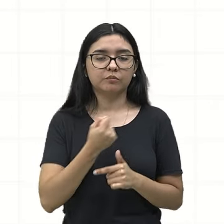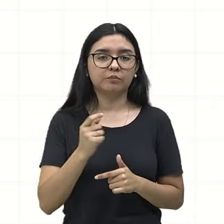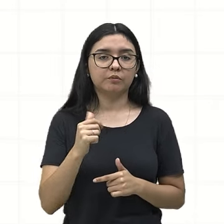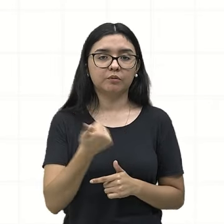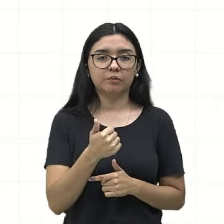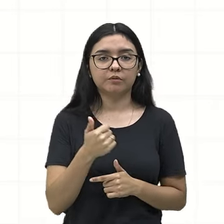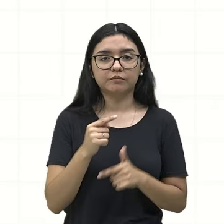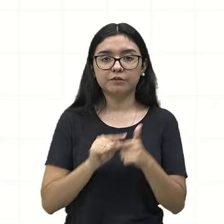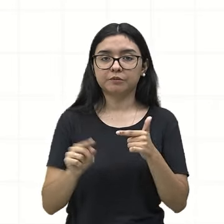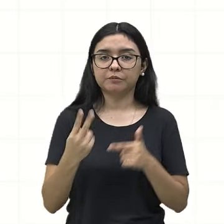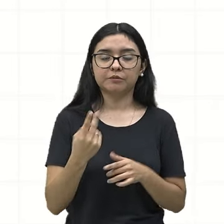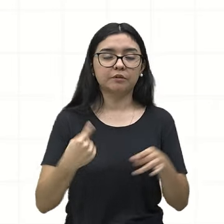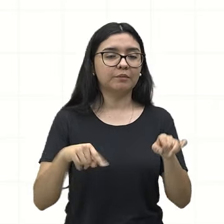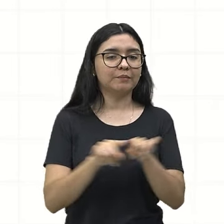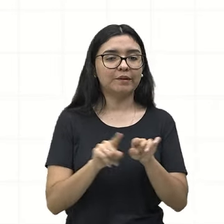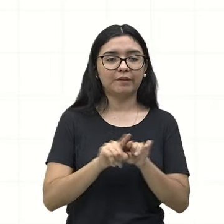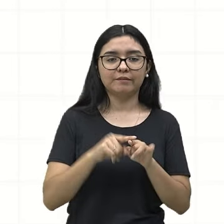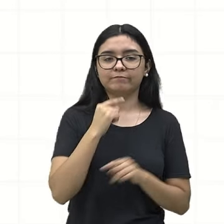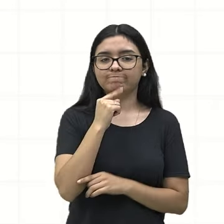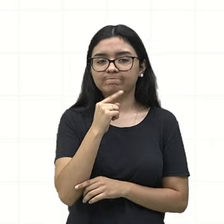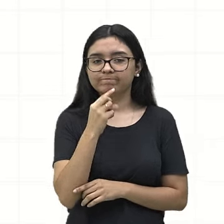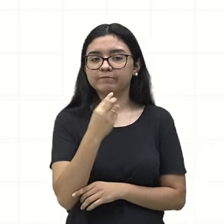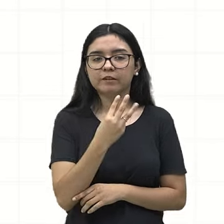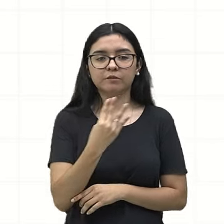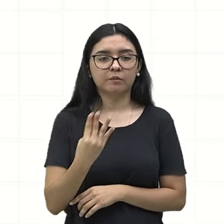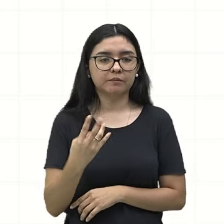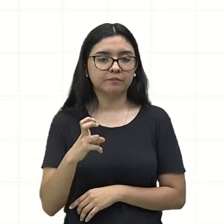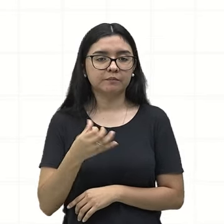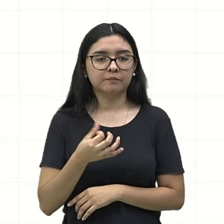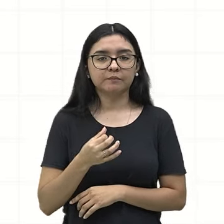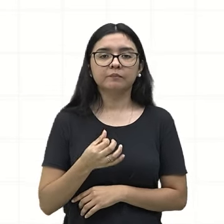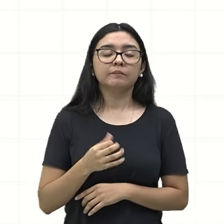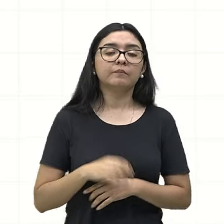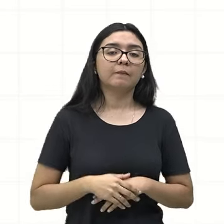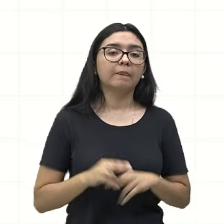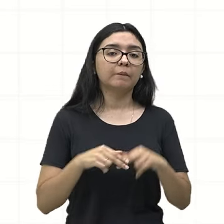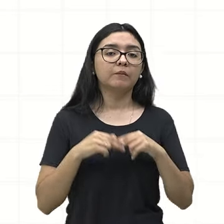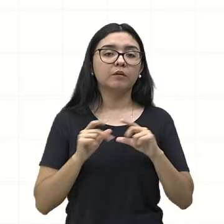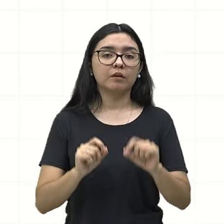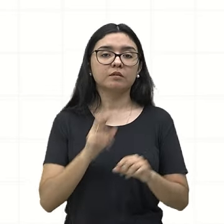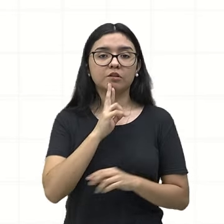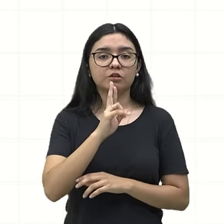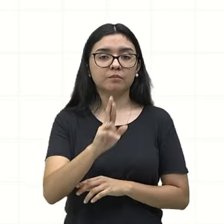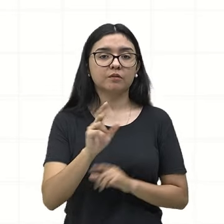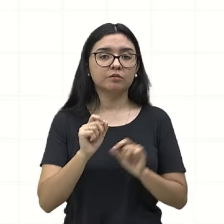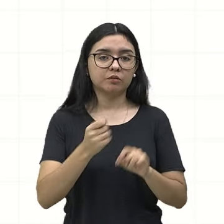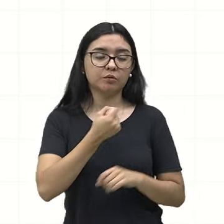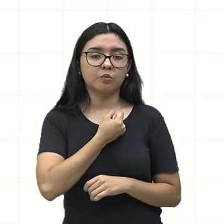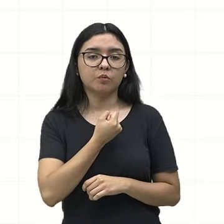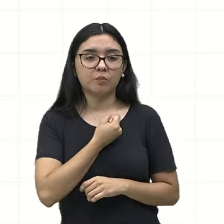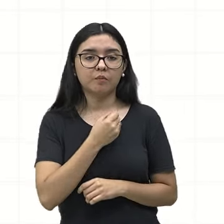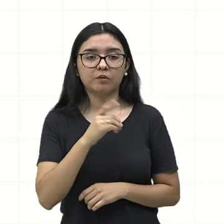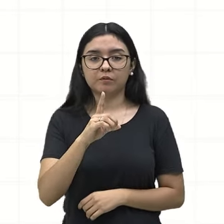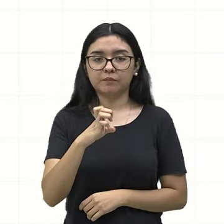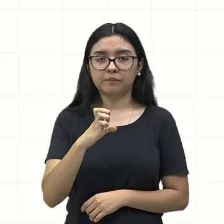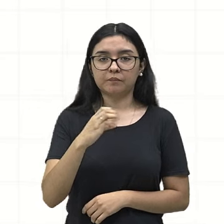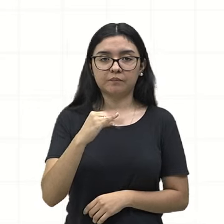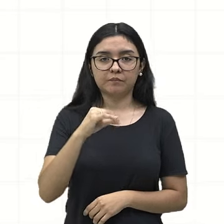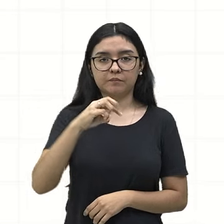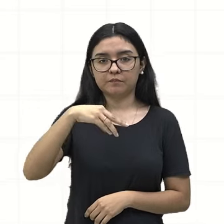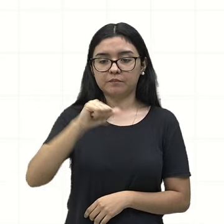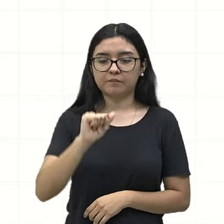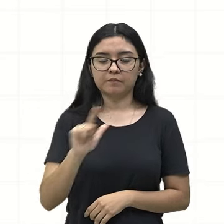tá legal? Nem por 3, nem por 4, nem por 5, nem por 6, porque sempre vai dar um número como um número decimal. E para ser